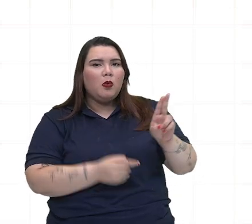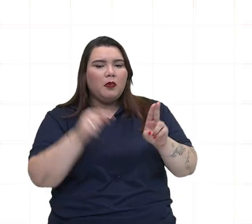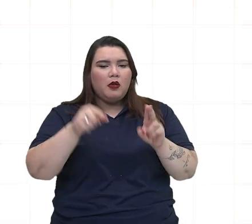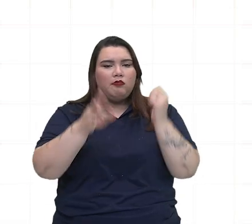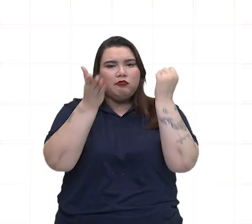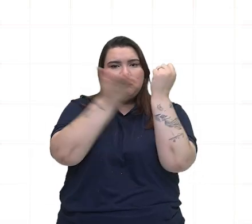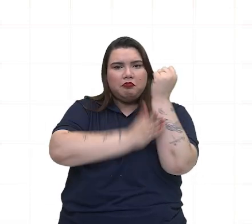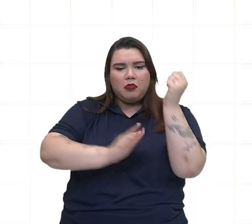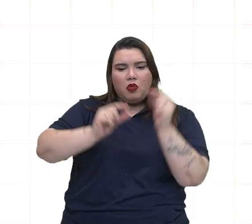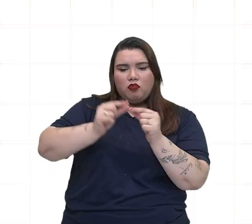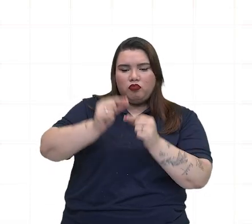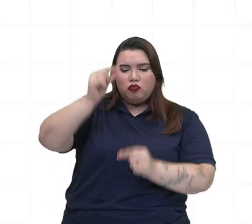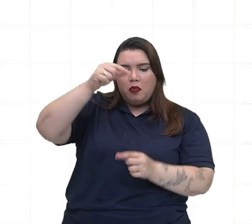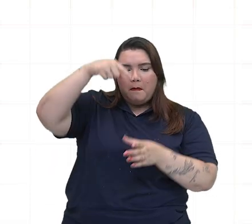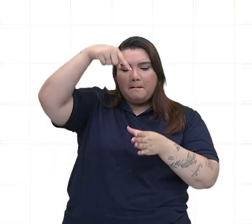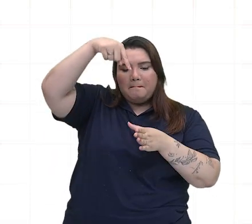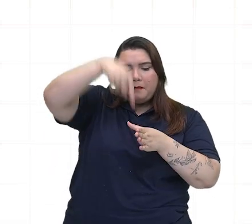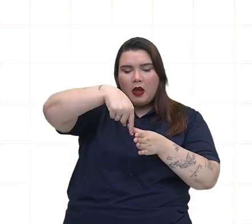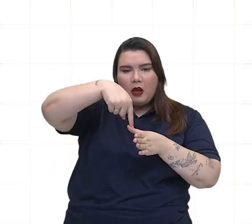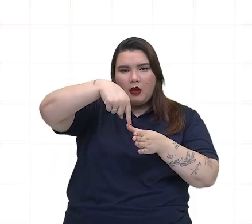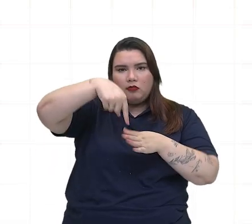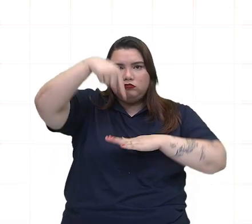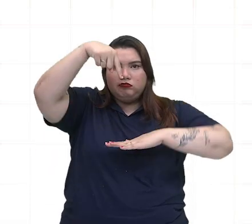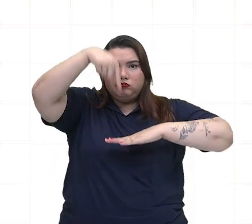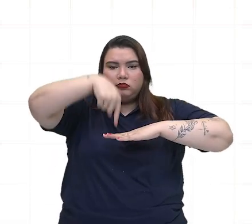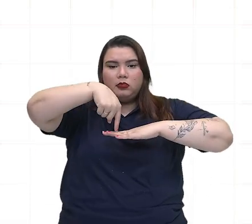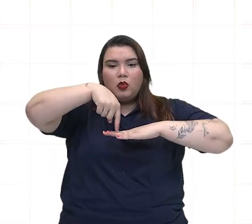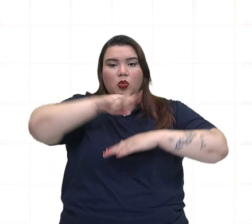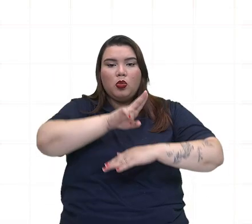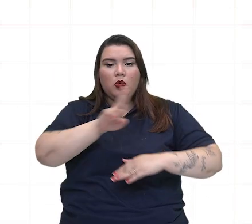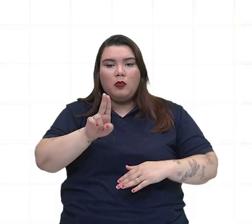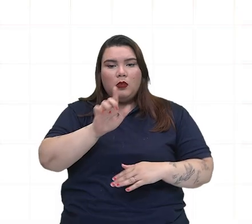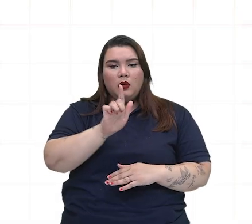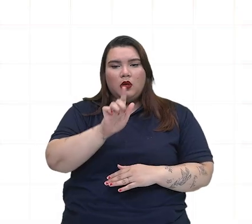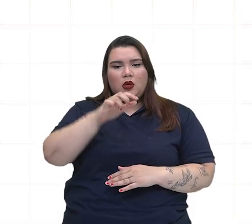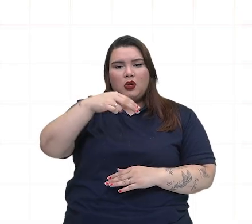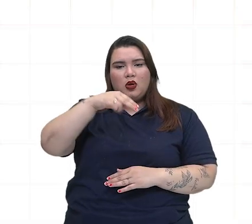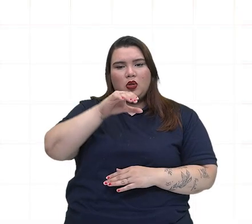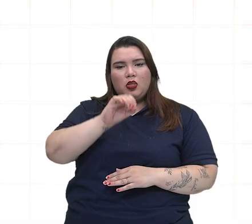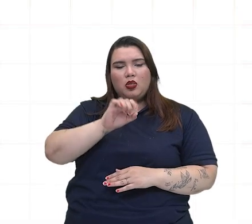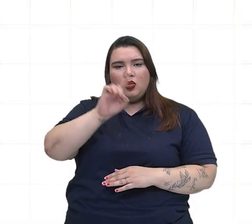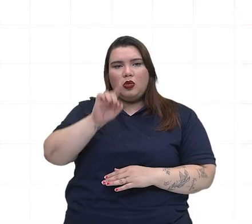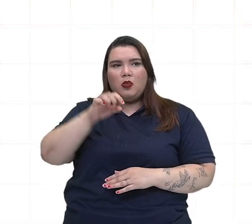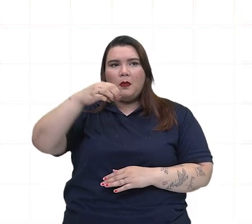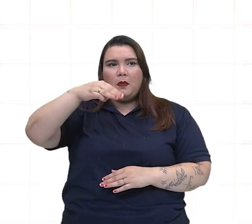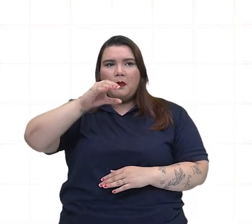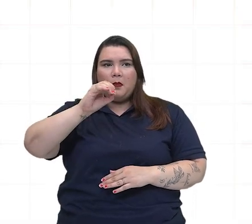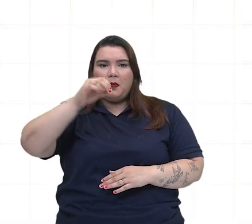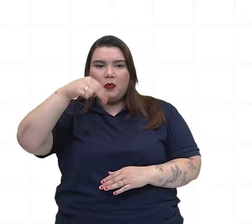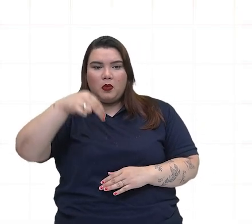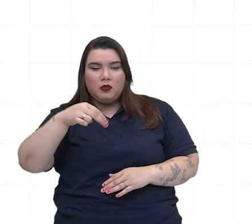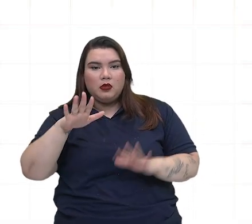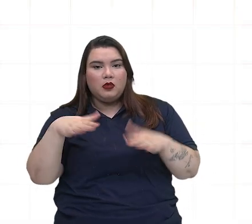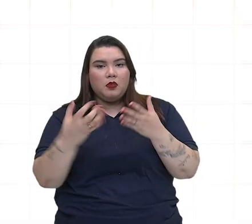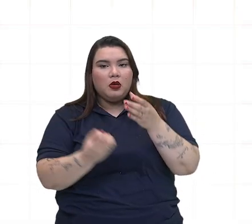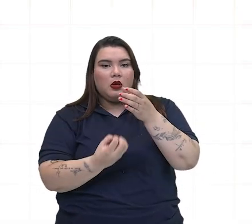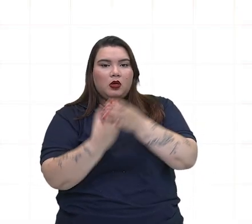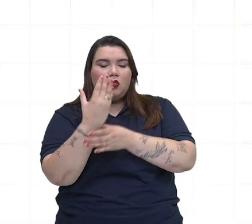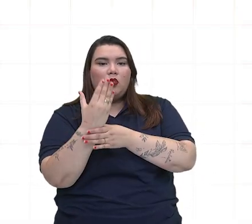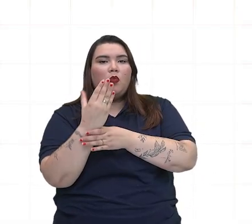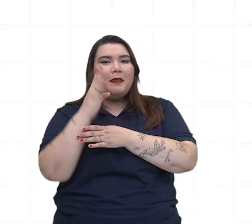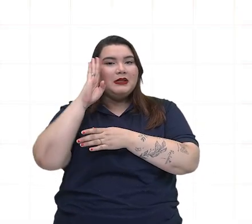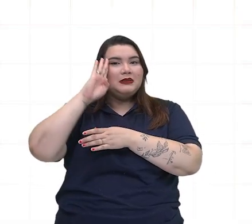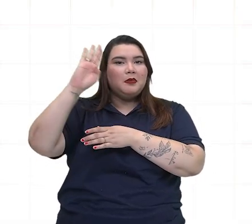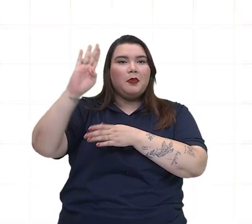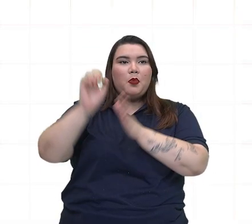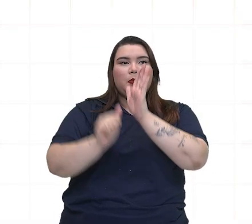no chão, eles deram o nome de gnomo. Então, estava criado o pai de todos